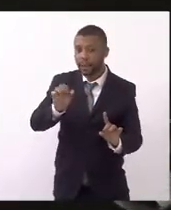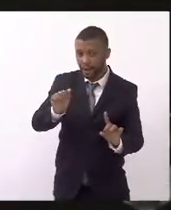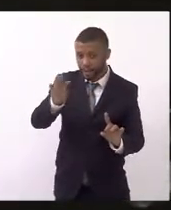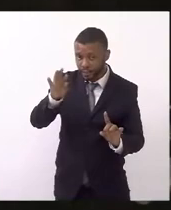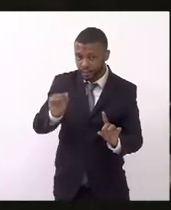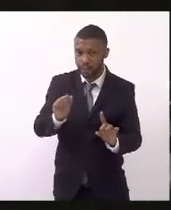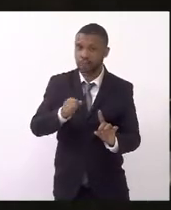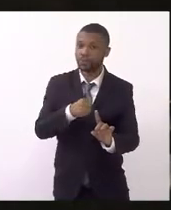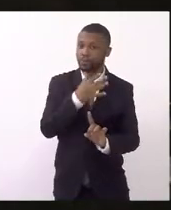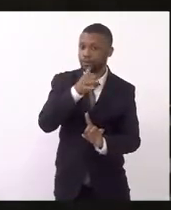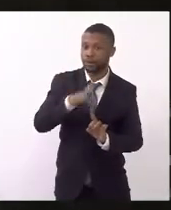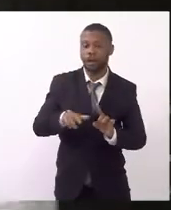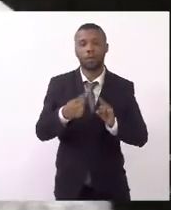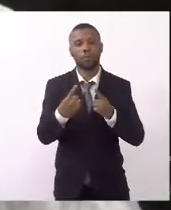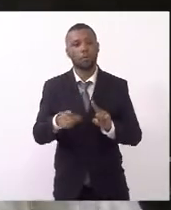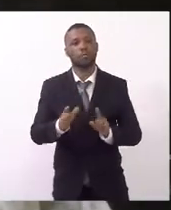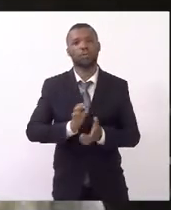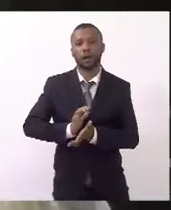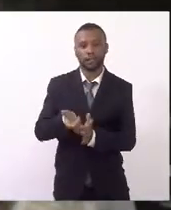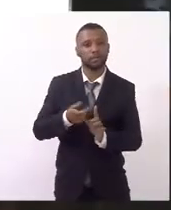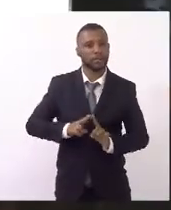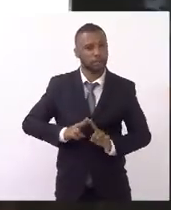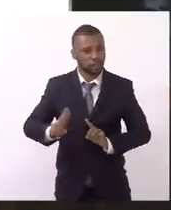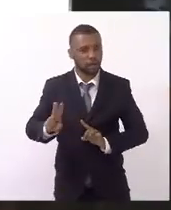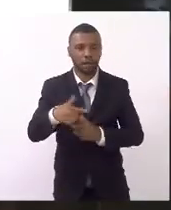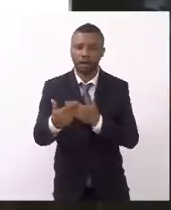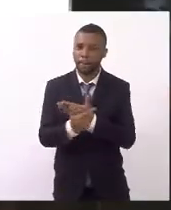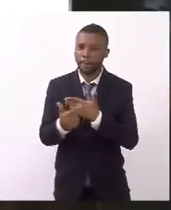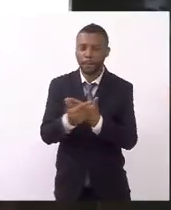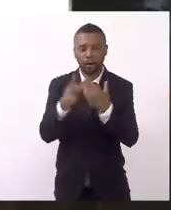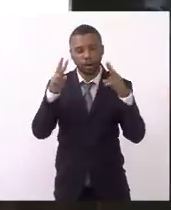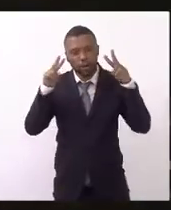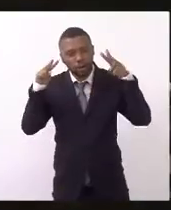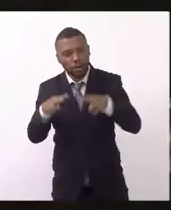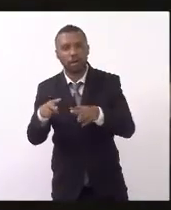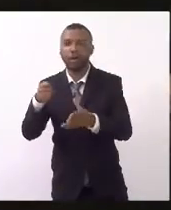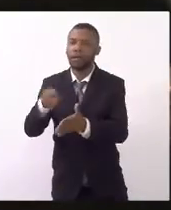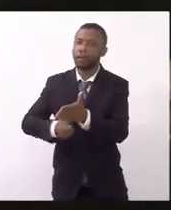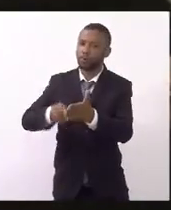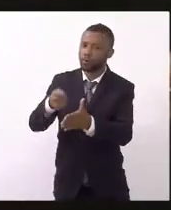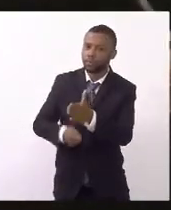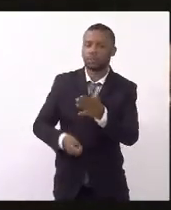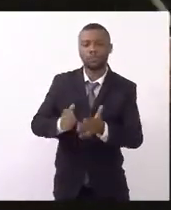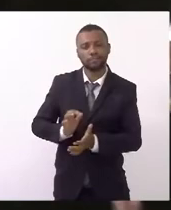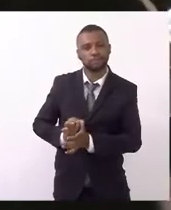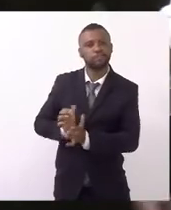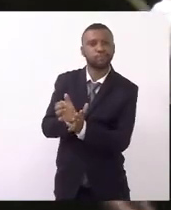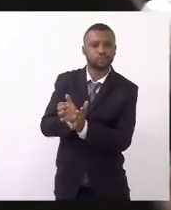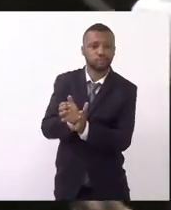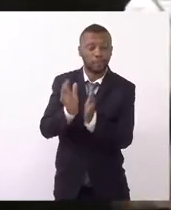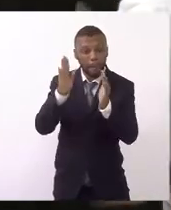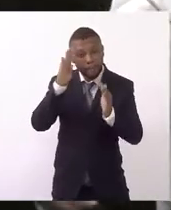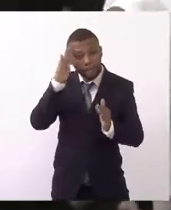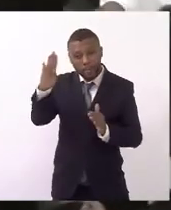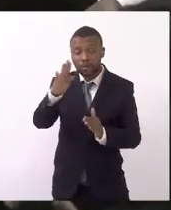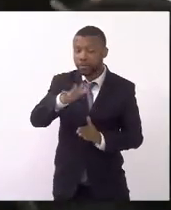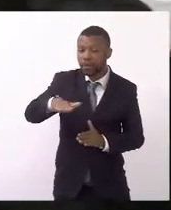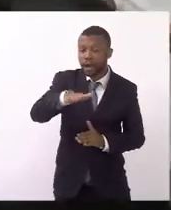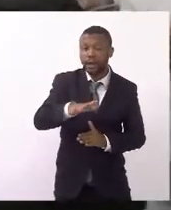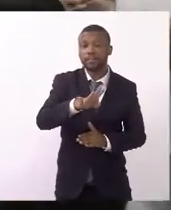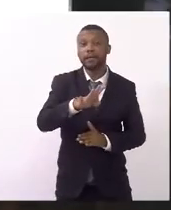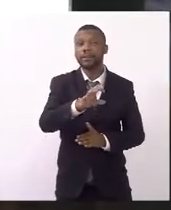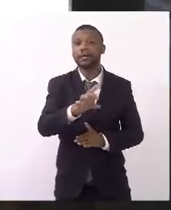racismo religioso reconhecemos seu papel na luta contra o racismo e especial o Fluminense